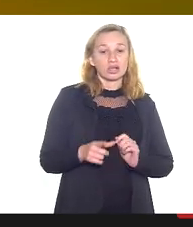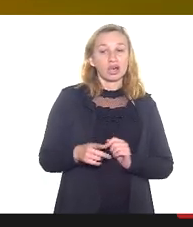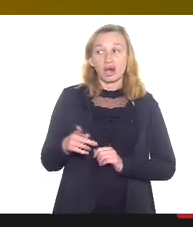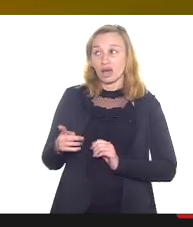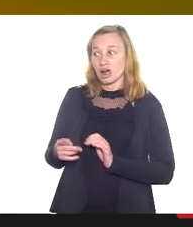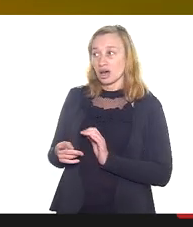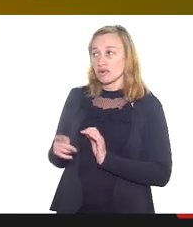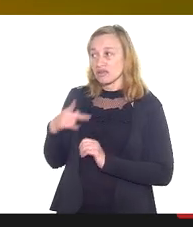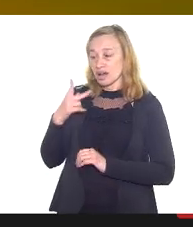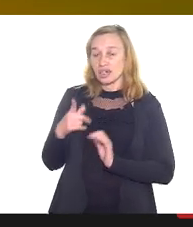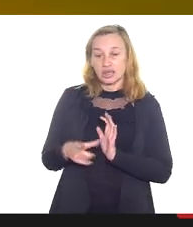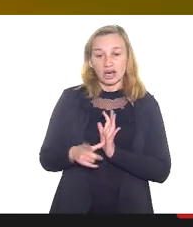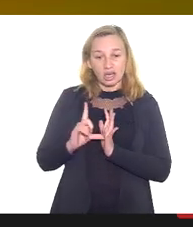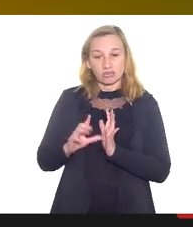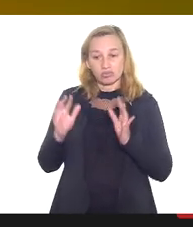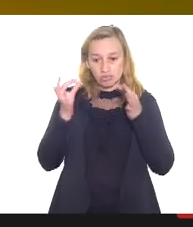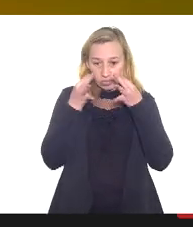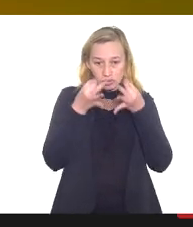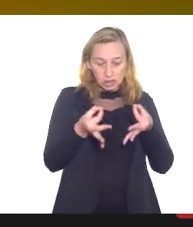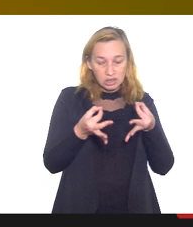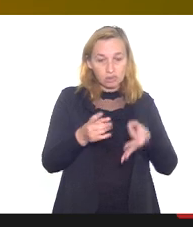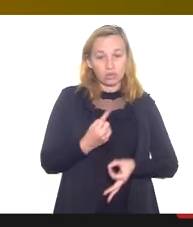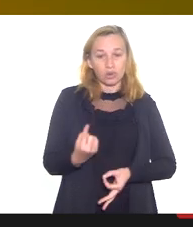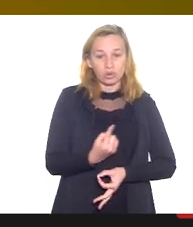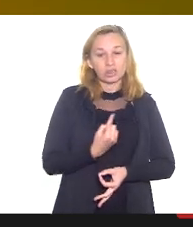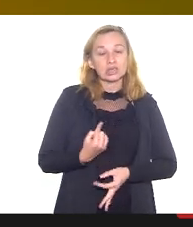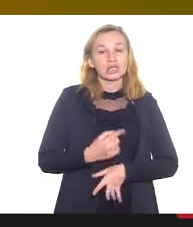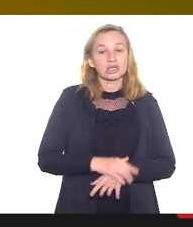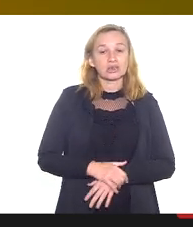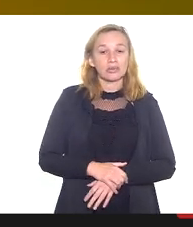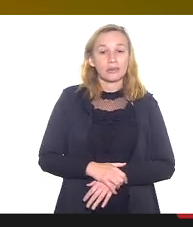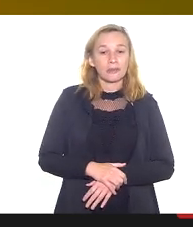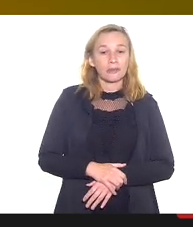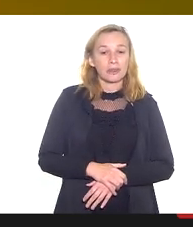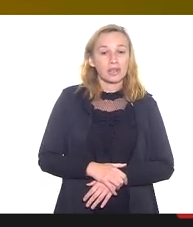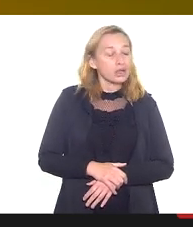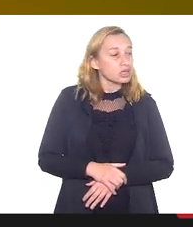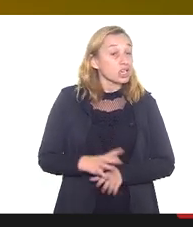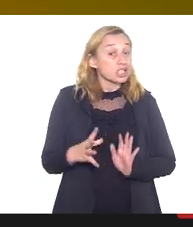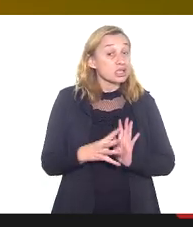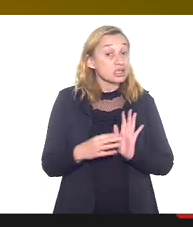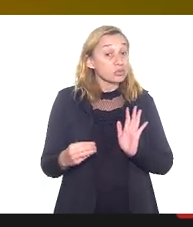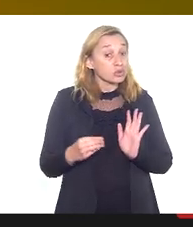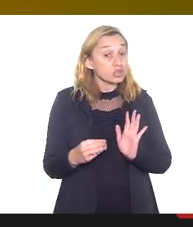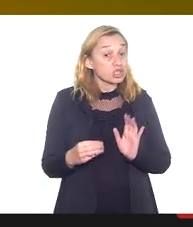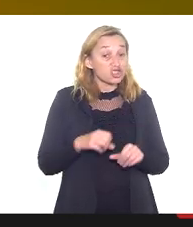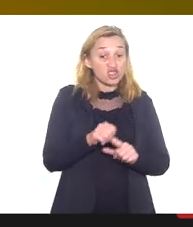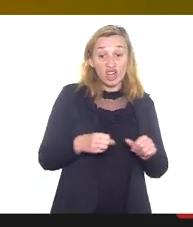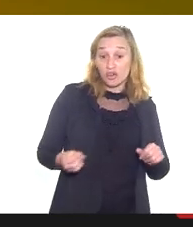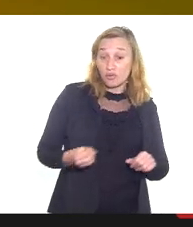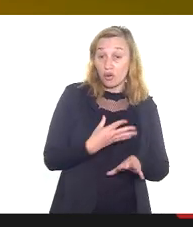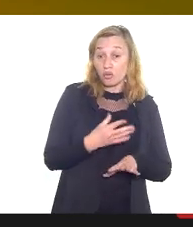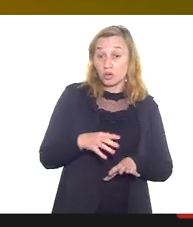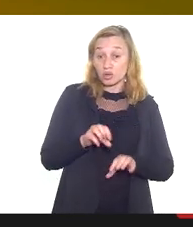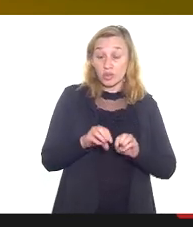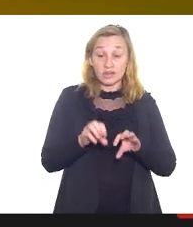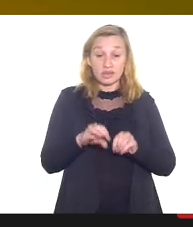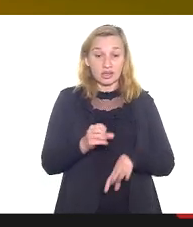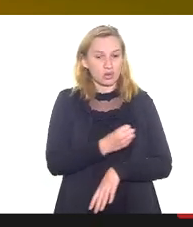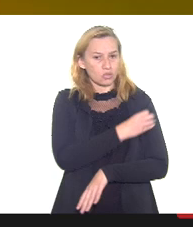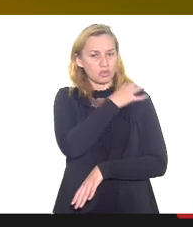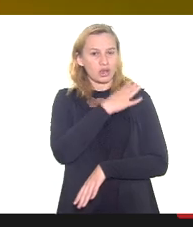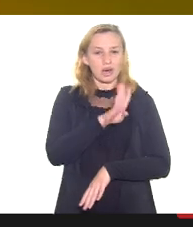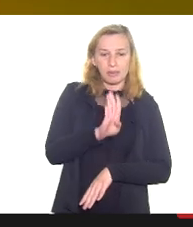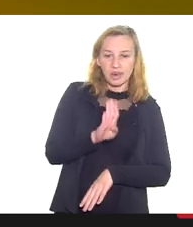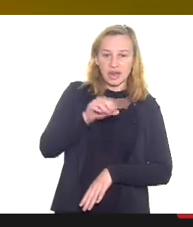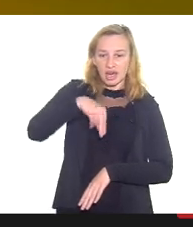anteriormente, né? Assim, chama a nossa atenção que esse modelo de reforma do ensino médio, esse modelo de